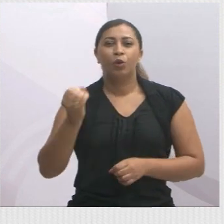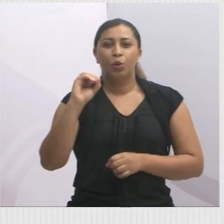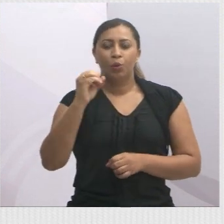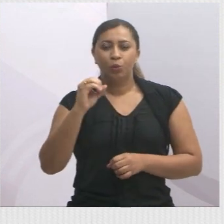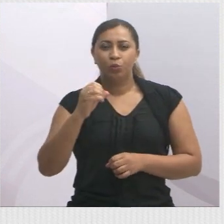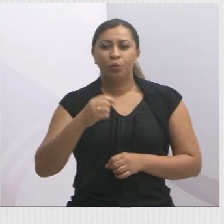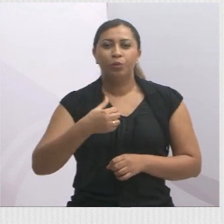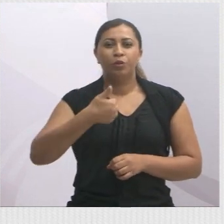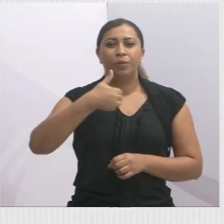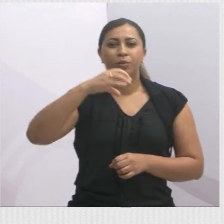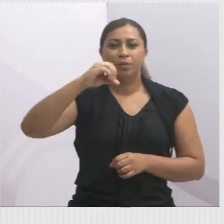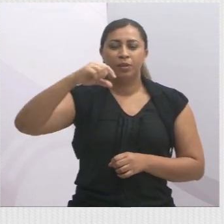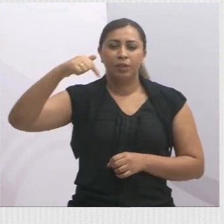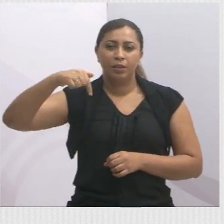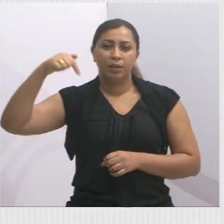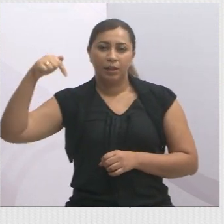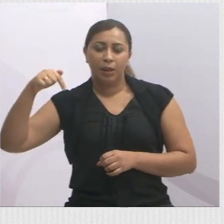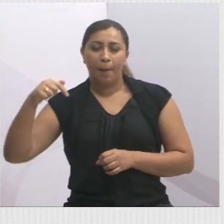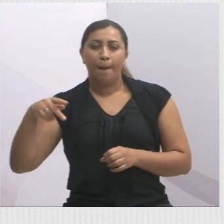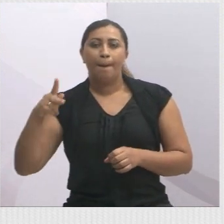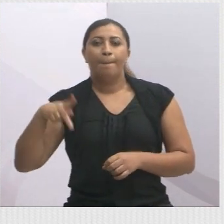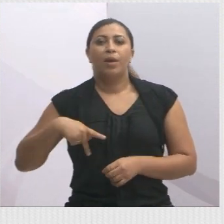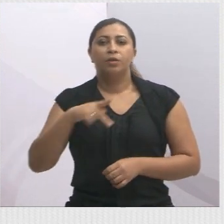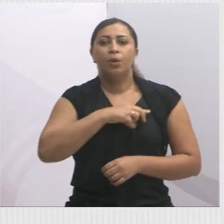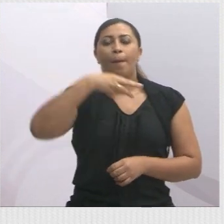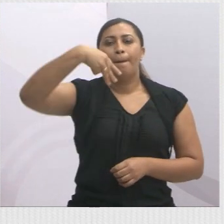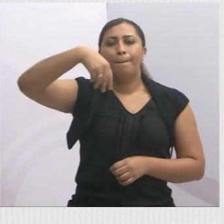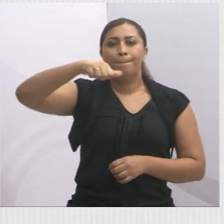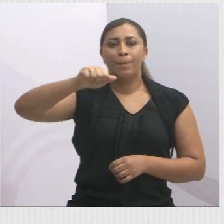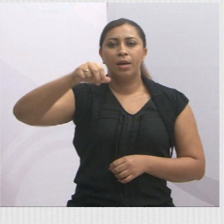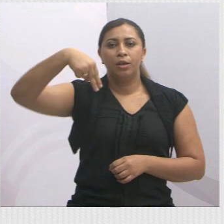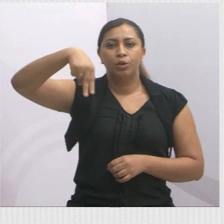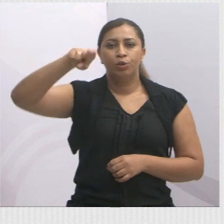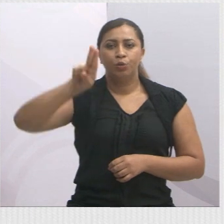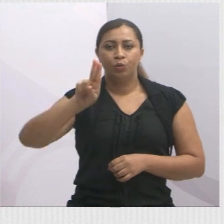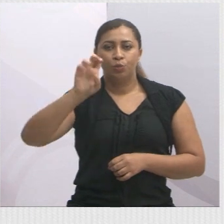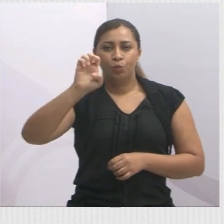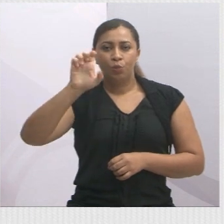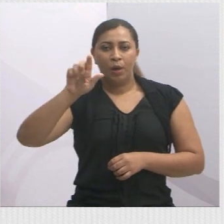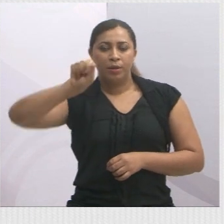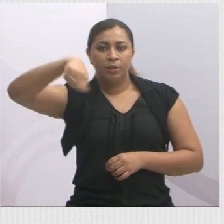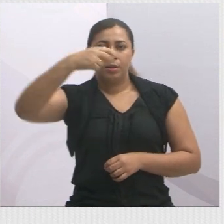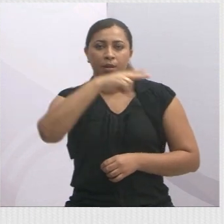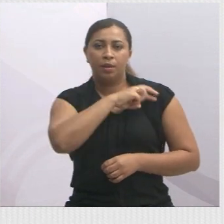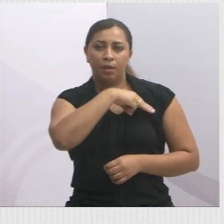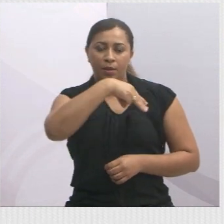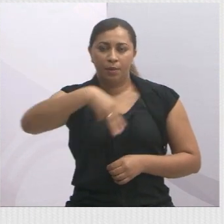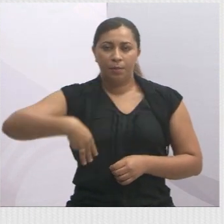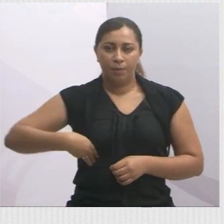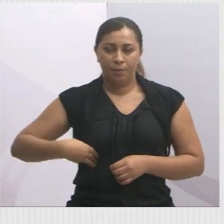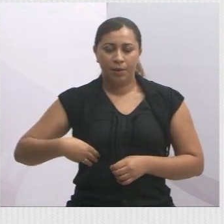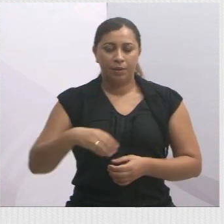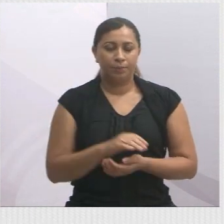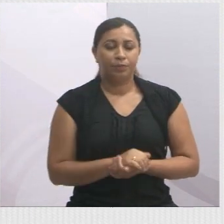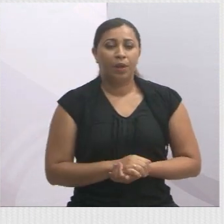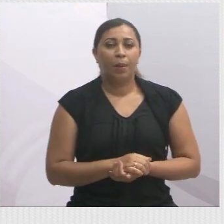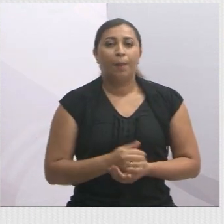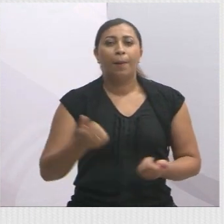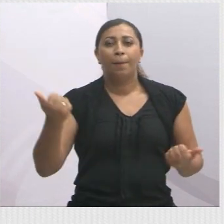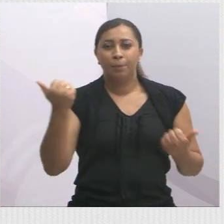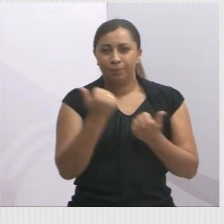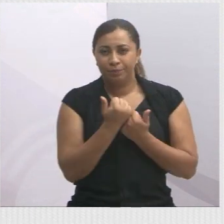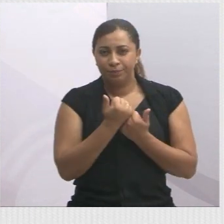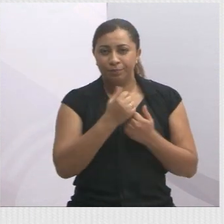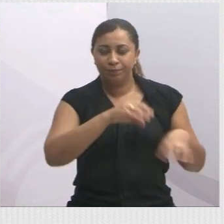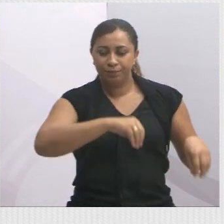1977, o pastor Manuel José da Costa foi designado pelo pastor Paulo Leivas Macalão para assumir esta